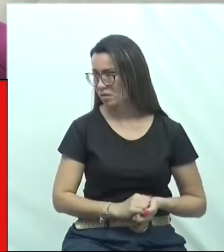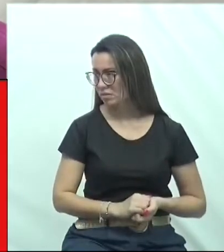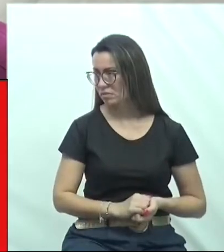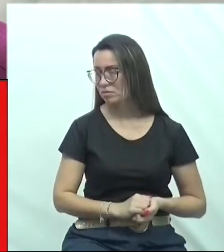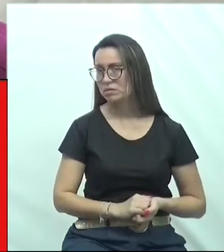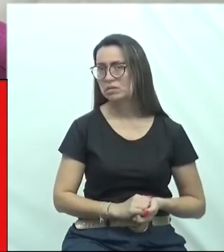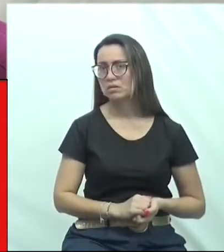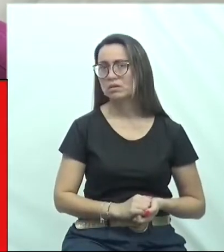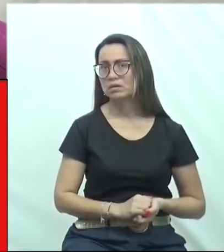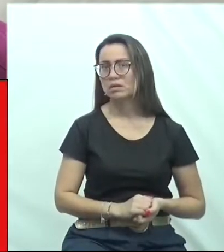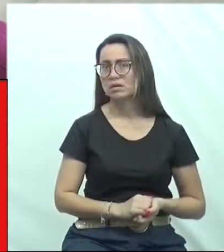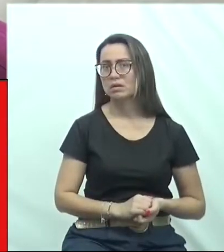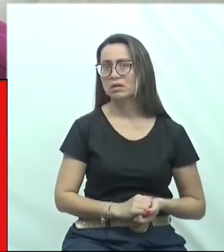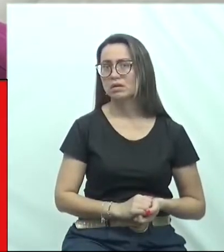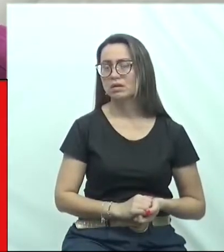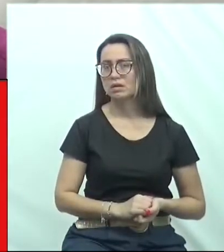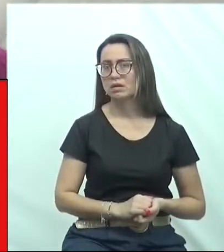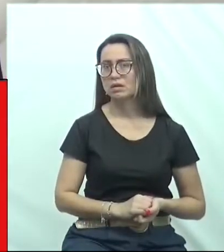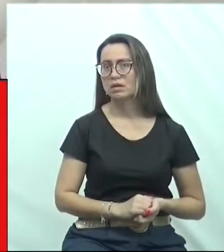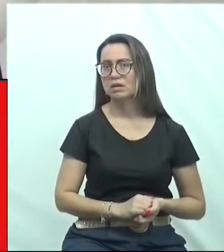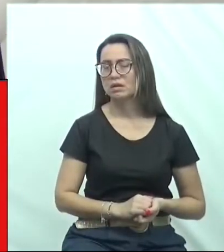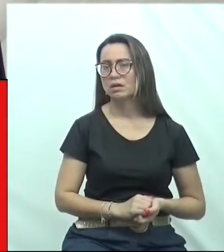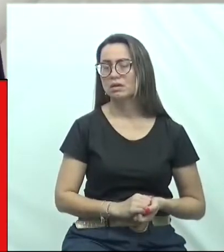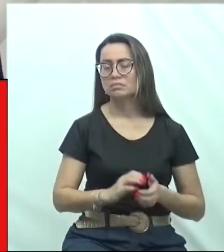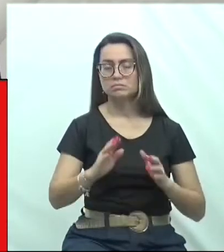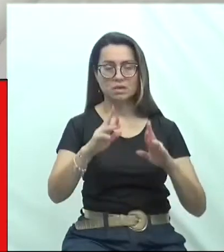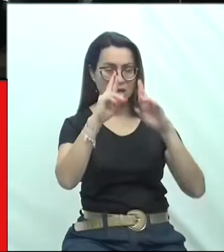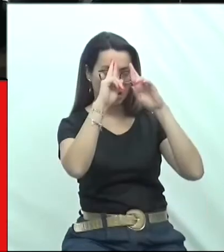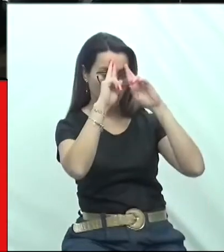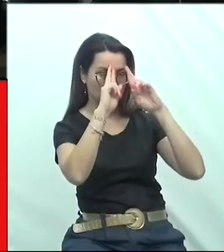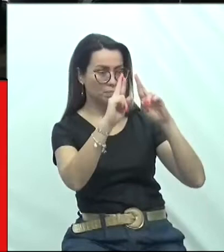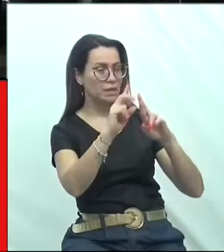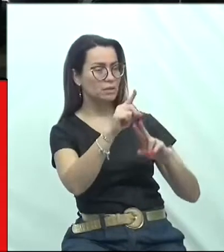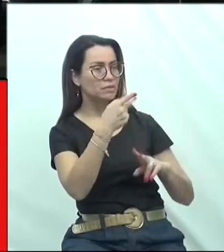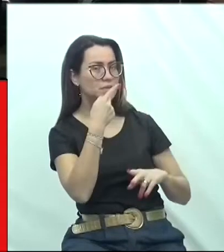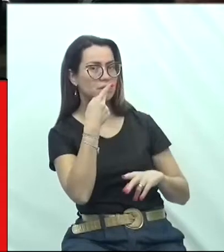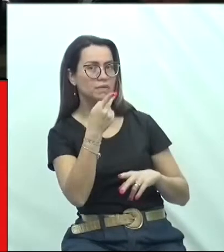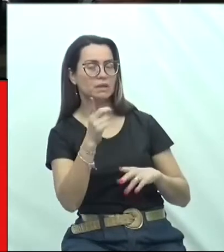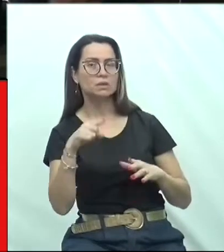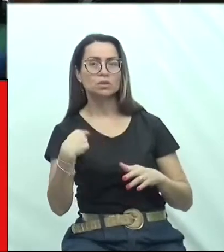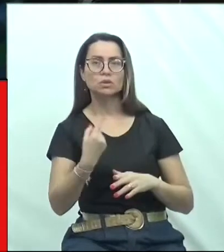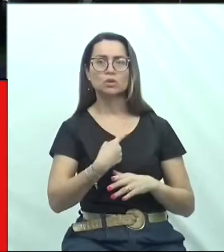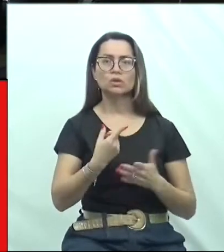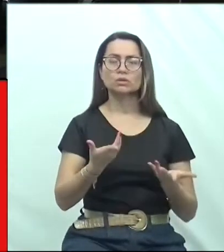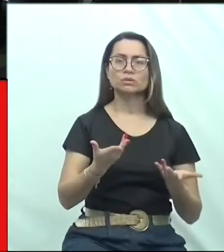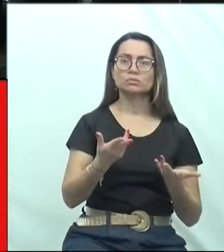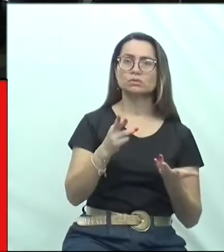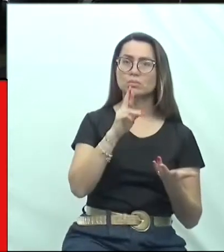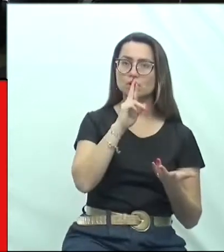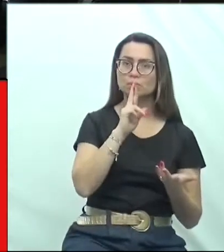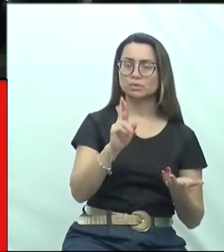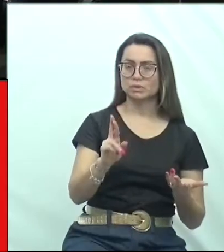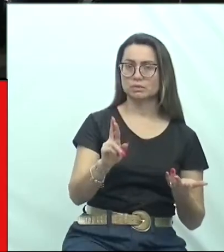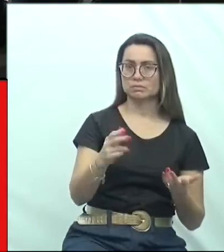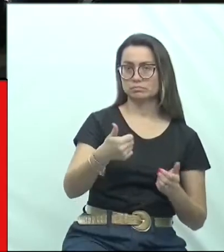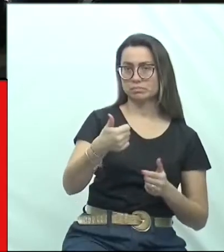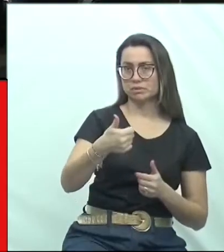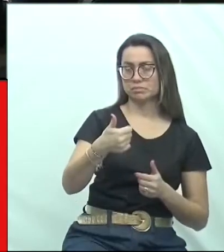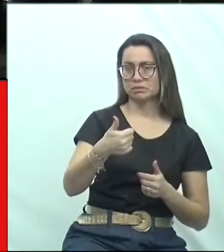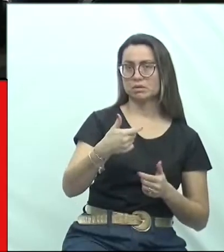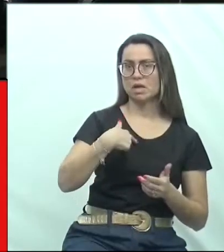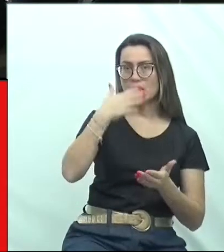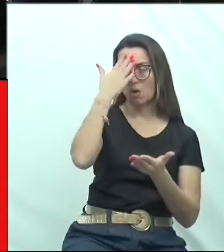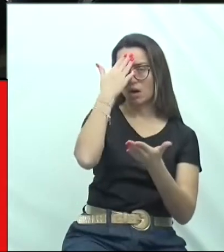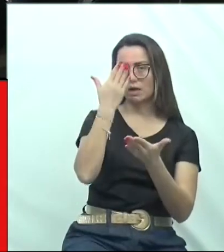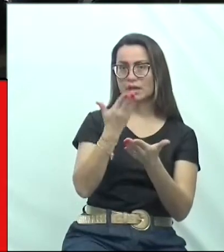Fernando, eu respeito, estava sem água? Eu respeito as suas colocações, mas assim, nós não estamos aqui para responder questões, primeiro ponto. Eu acredito que